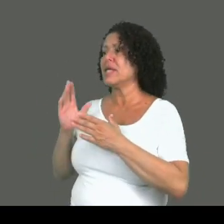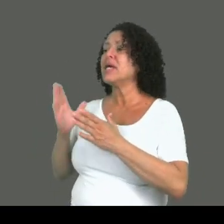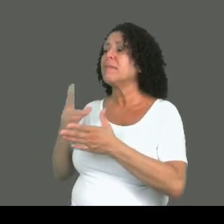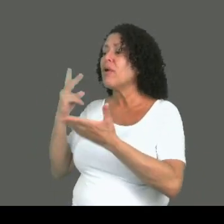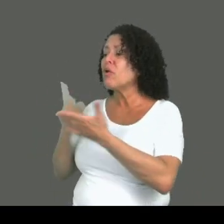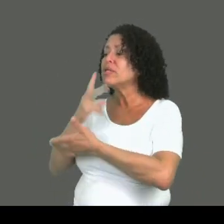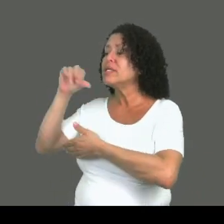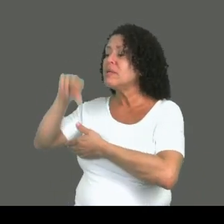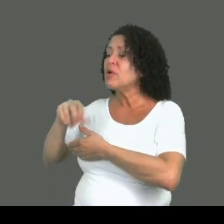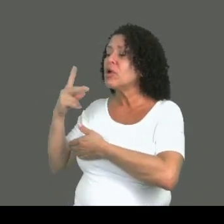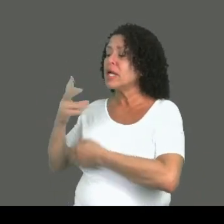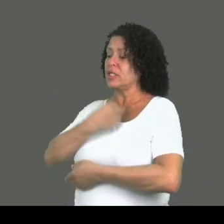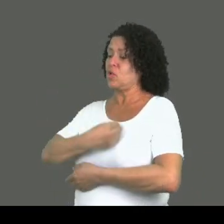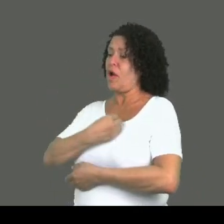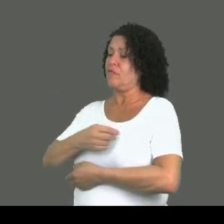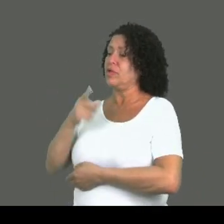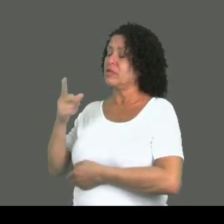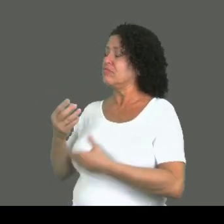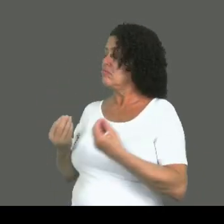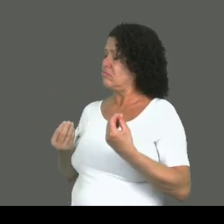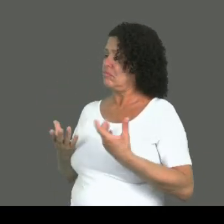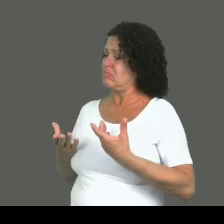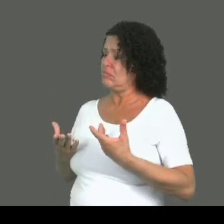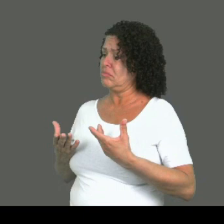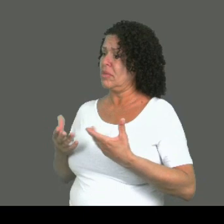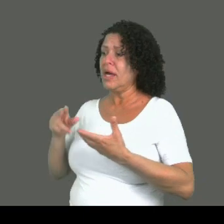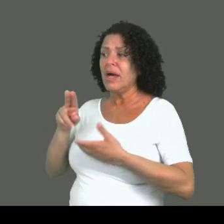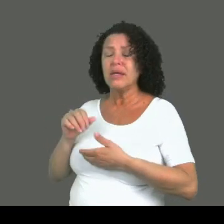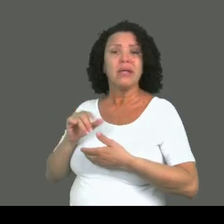sua vida se você não for convocado? Nada.